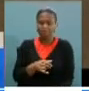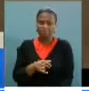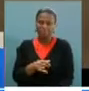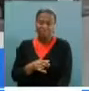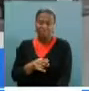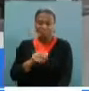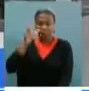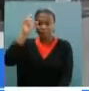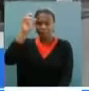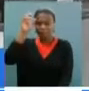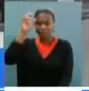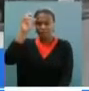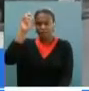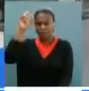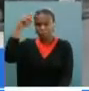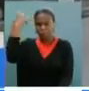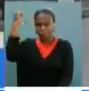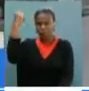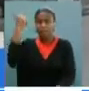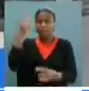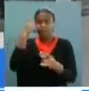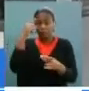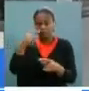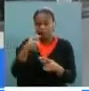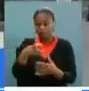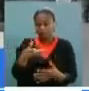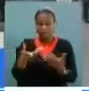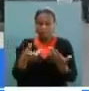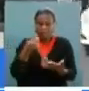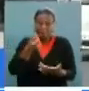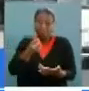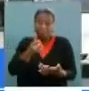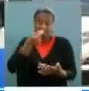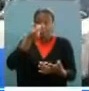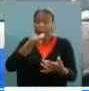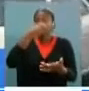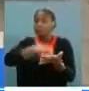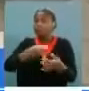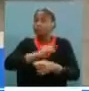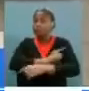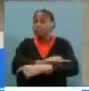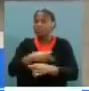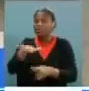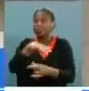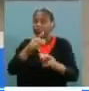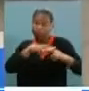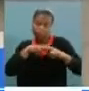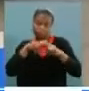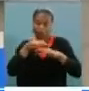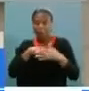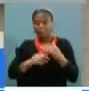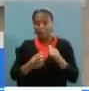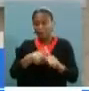de helicópteros. Mas a solução de fundo, segundo o primeiro-ministro, passa por fortes investimentos em meios de diagnóstico